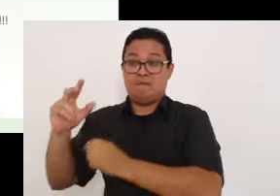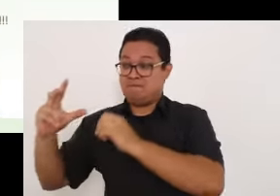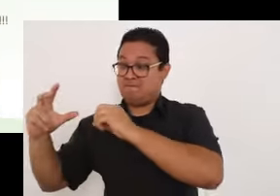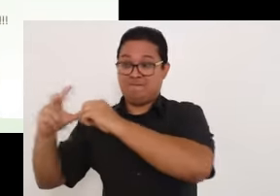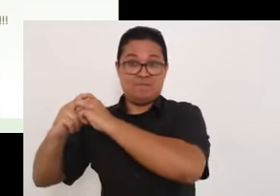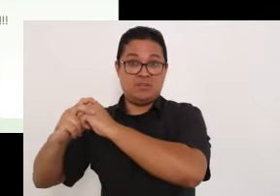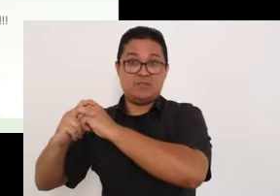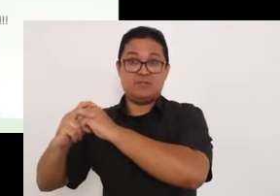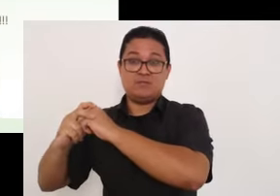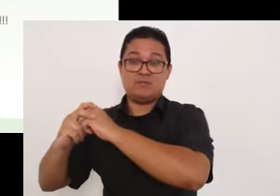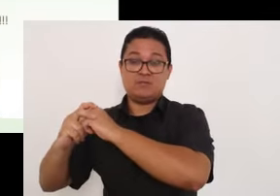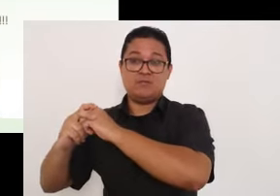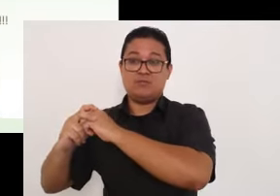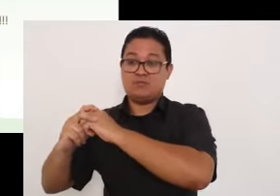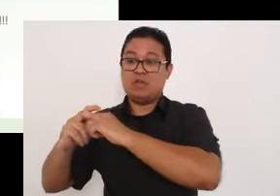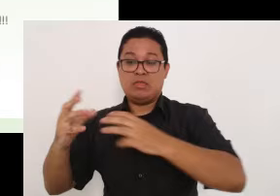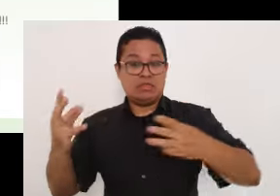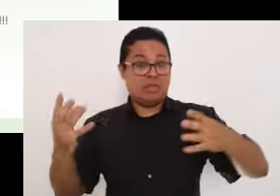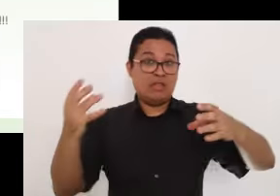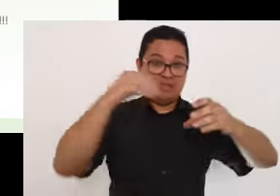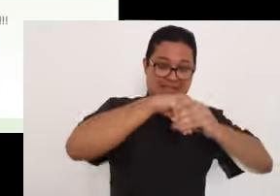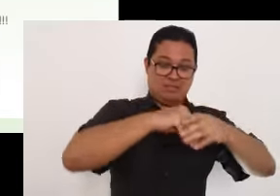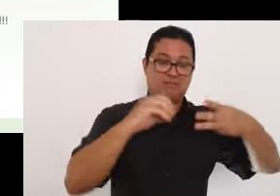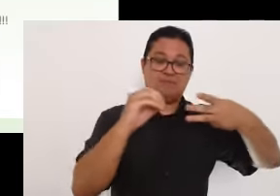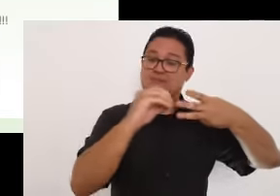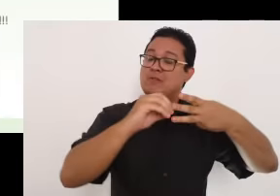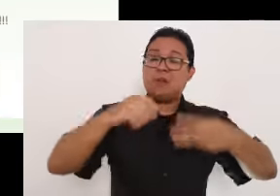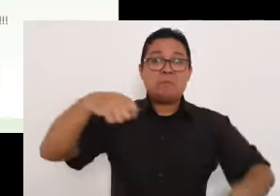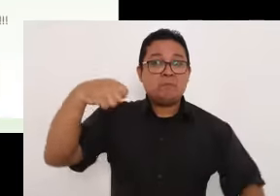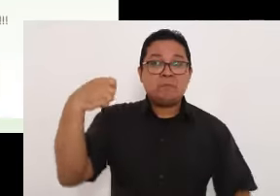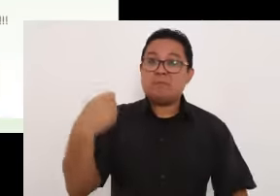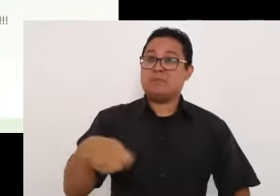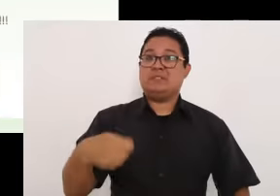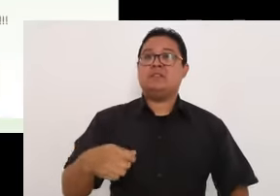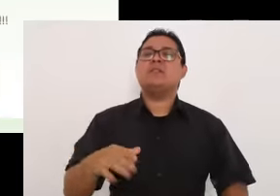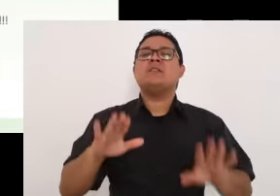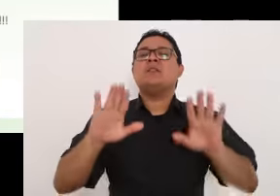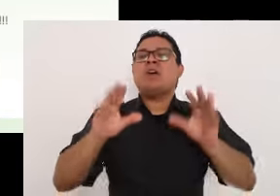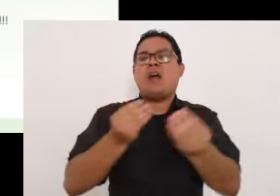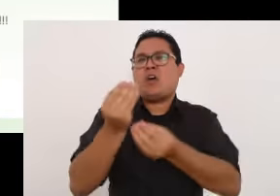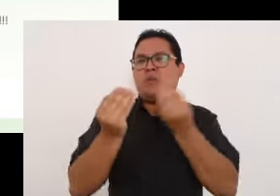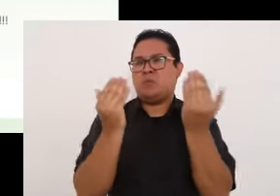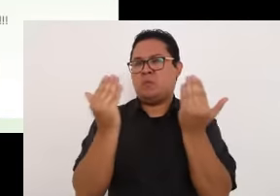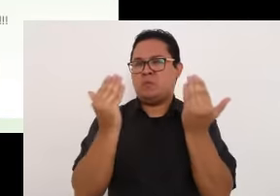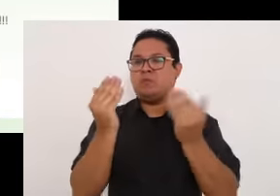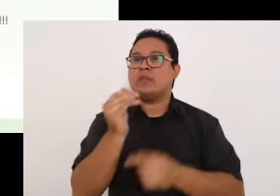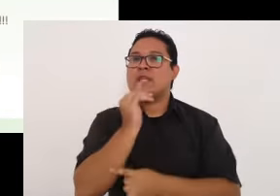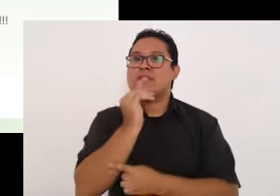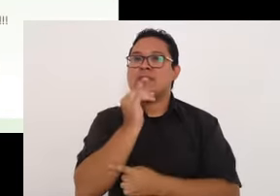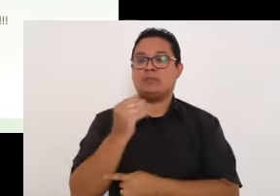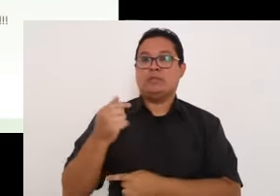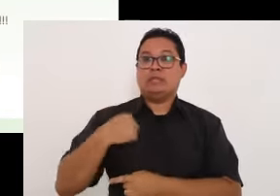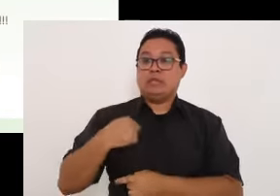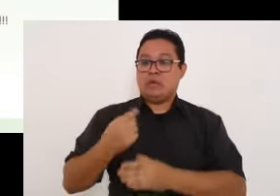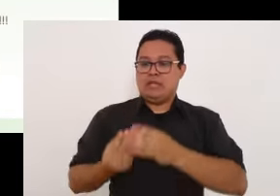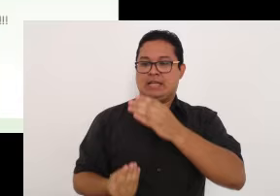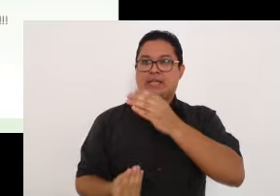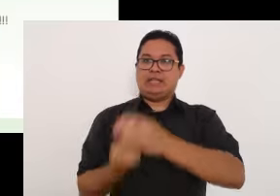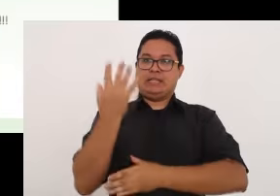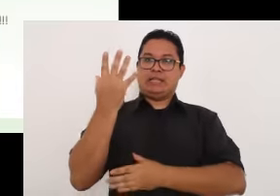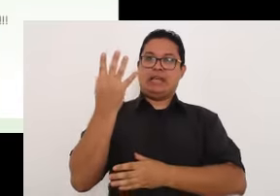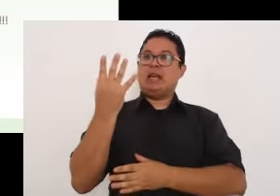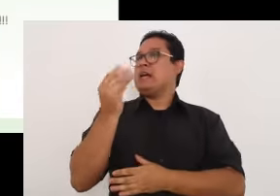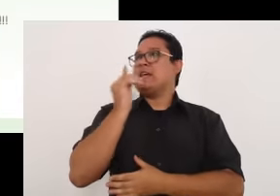um software para um hardware que não existe. Vamos lá, então por exemplo, um aluno meu vem e fala